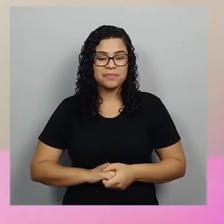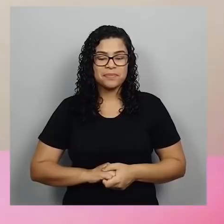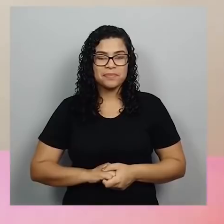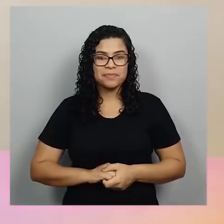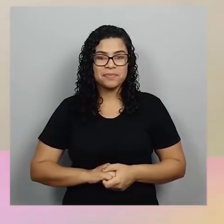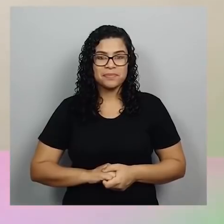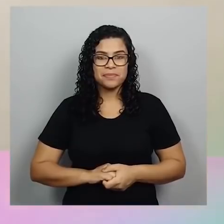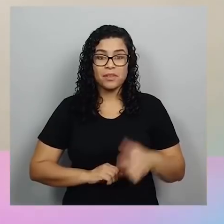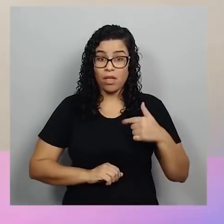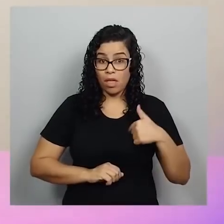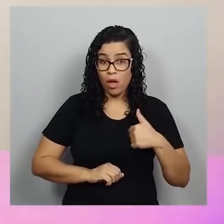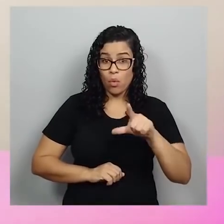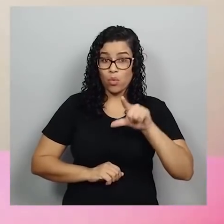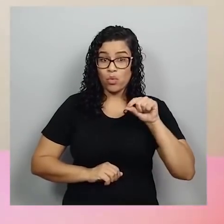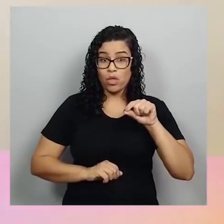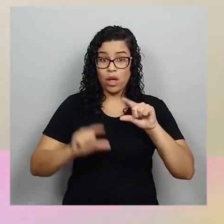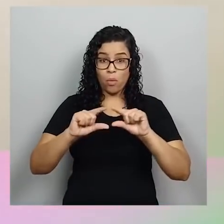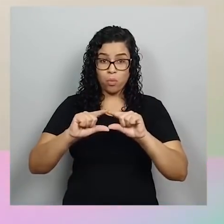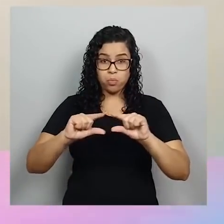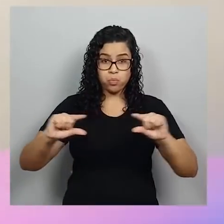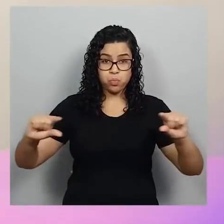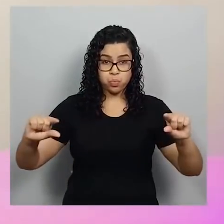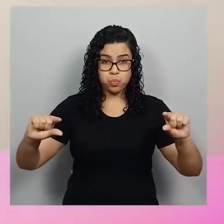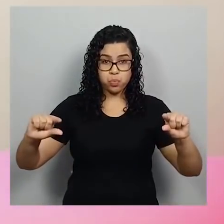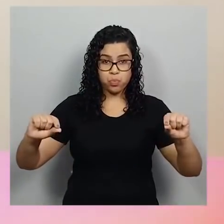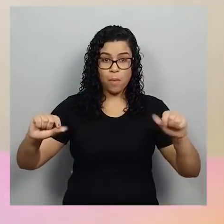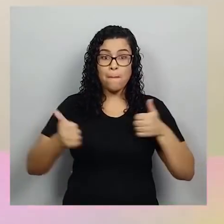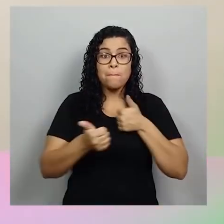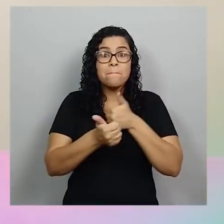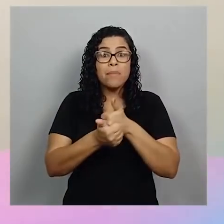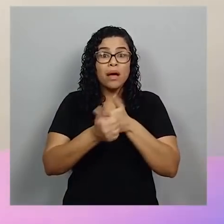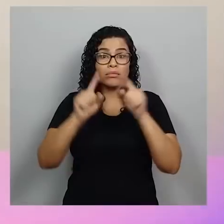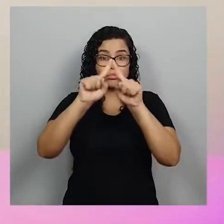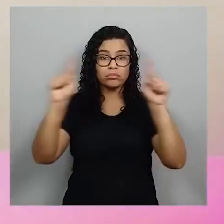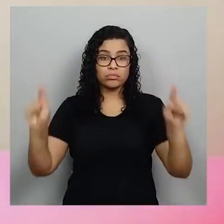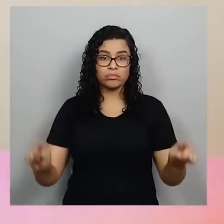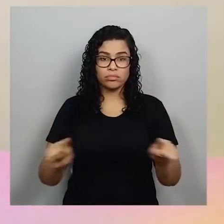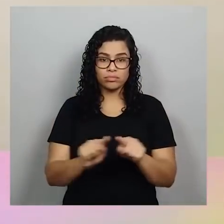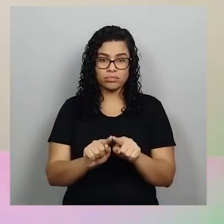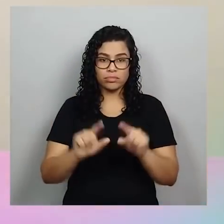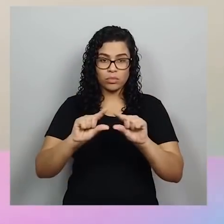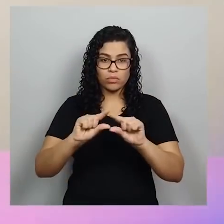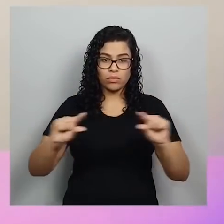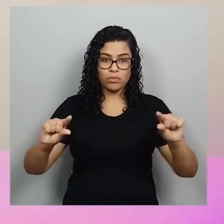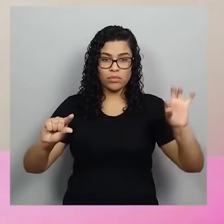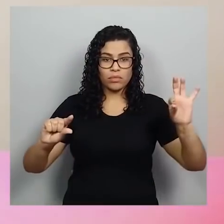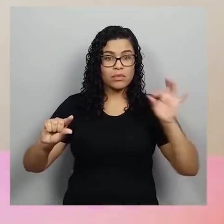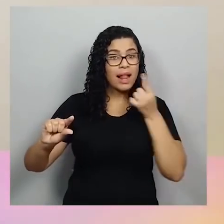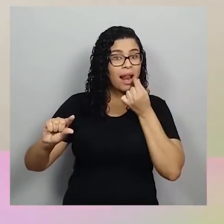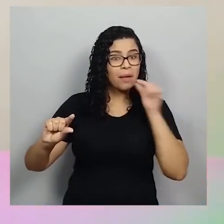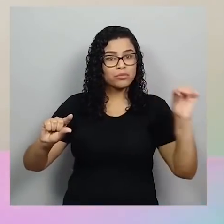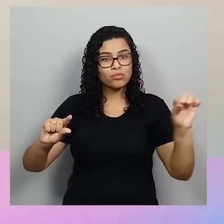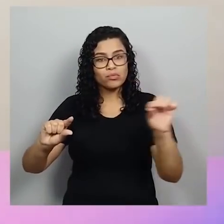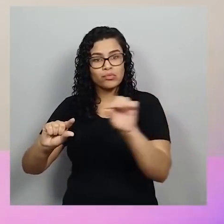Então vamos lá. Vamos colocar a régua assim próximo do cantinho da